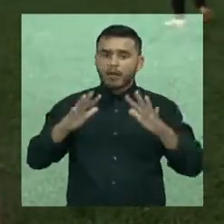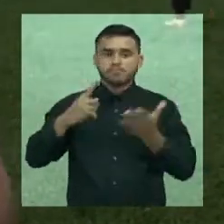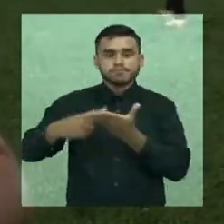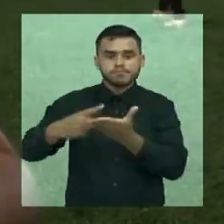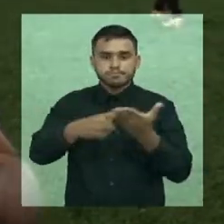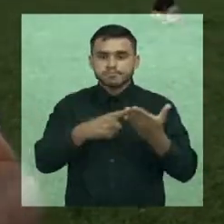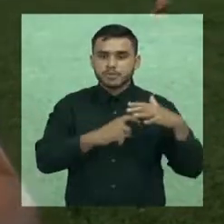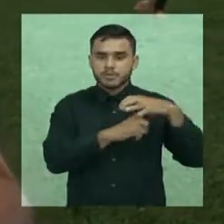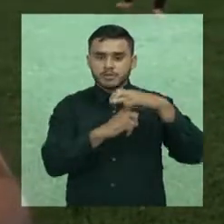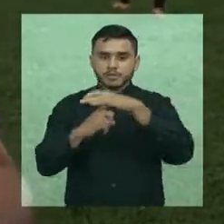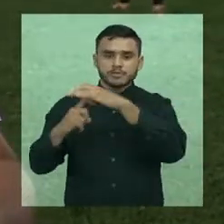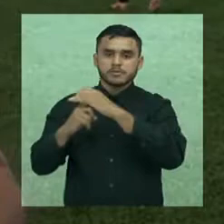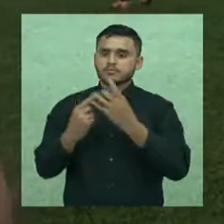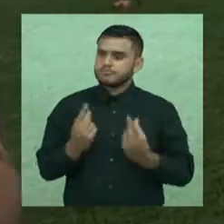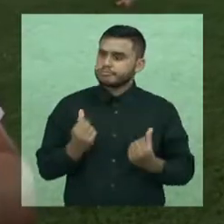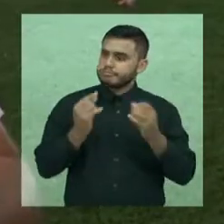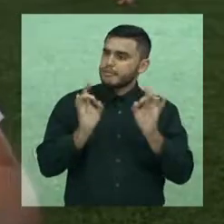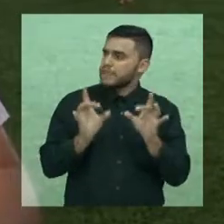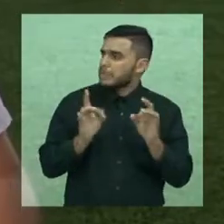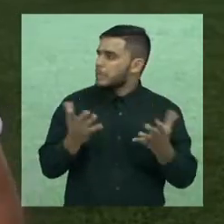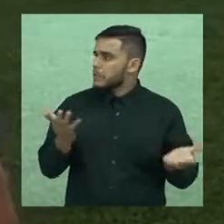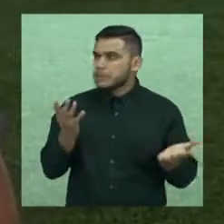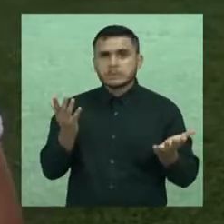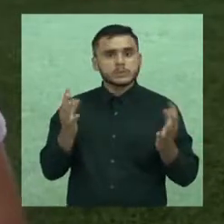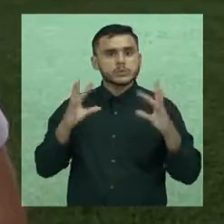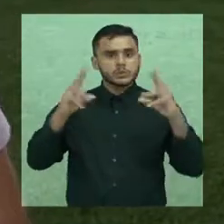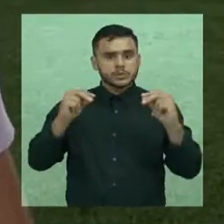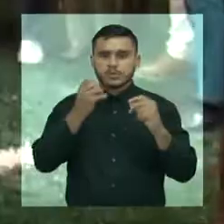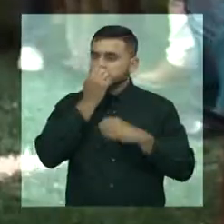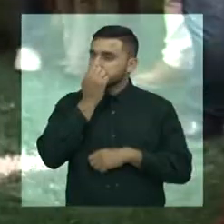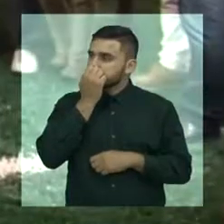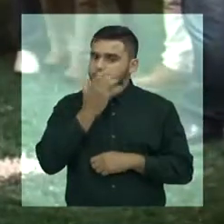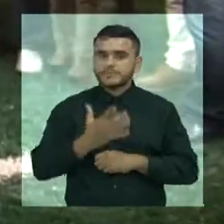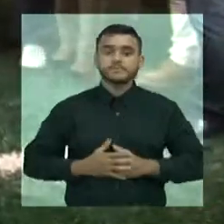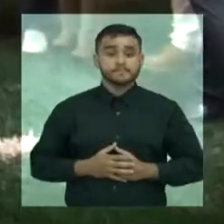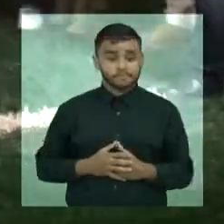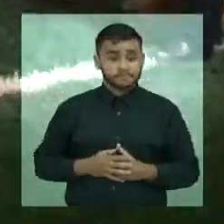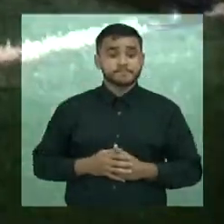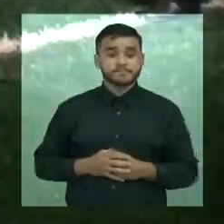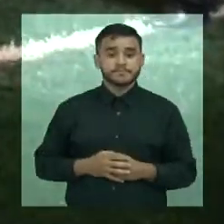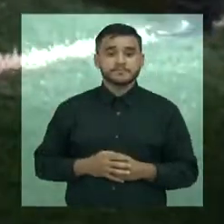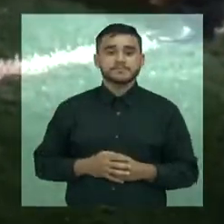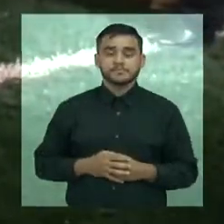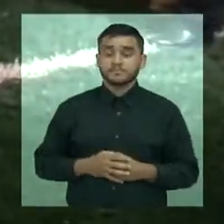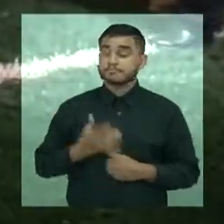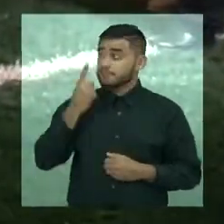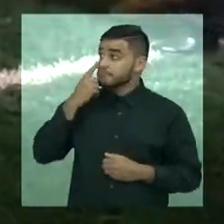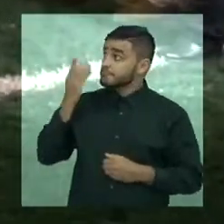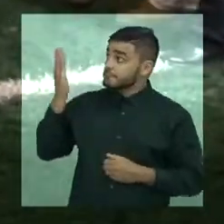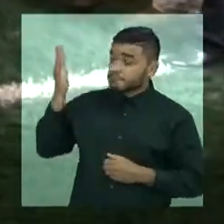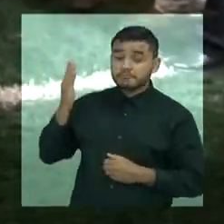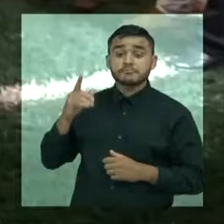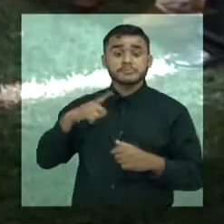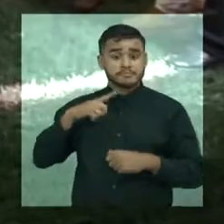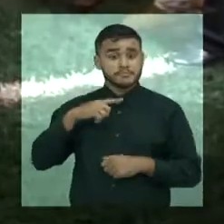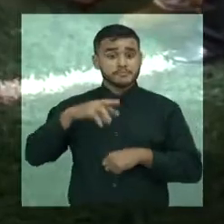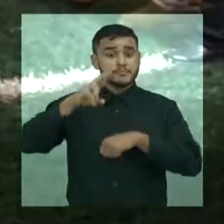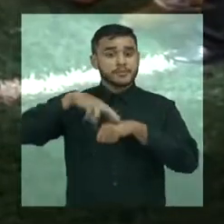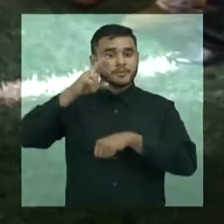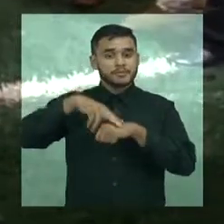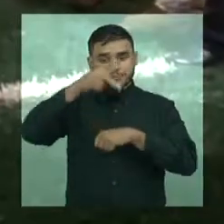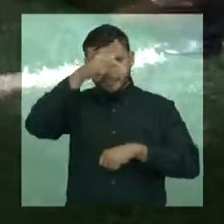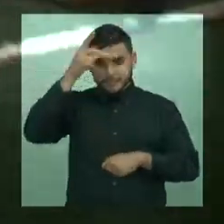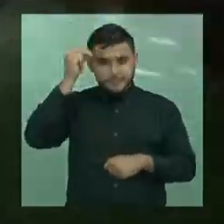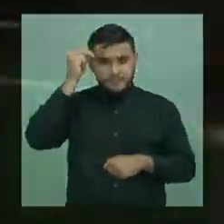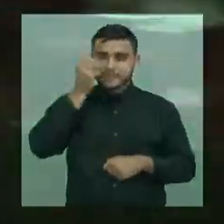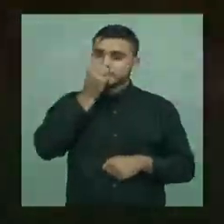com feiras, com negócios e traz sim um empreendimento para a cidade de Fortaleza. Na inauguração, o prefeito Roberto Cláudio destacou a importância desse espaço